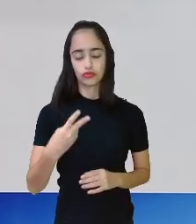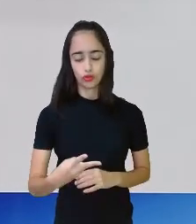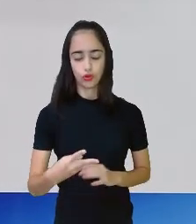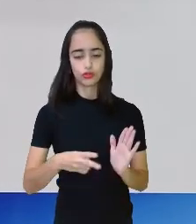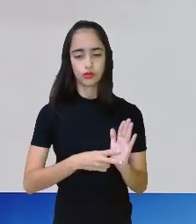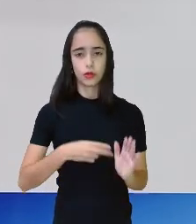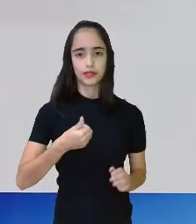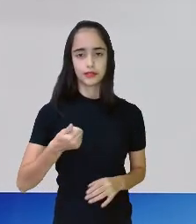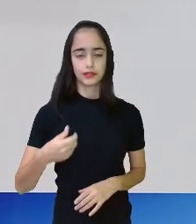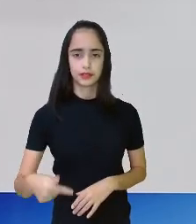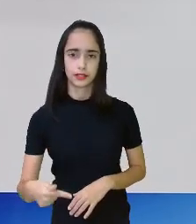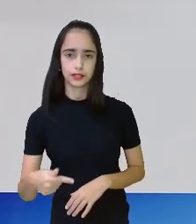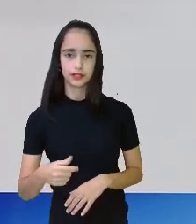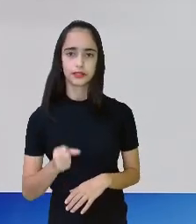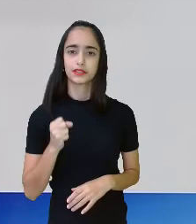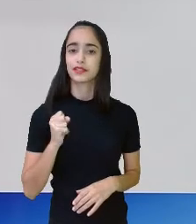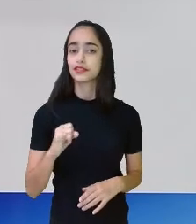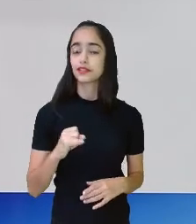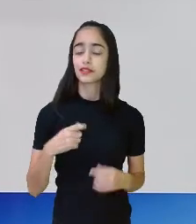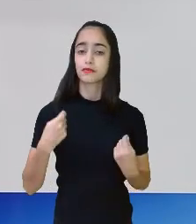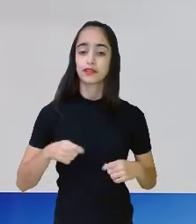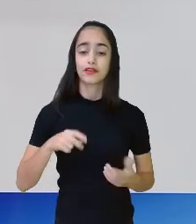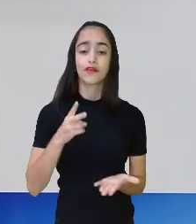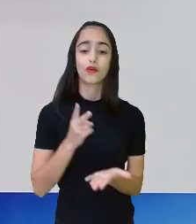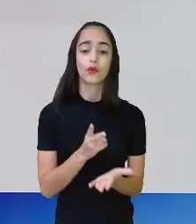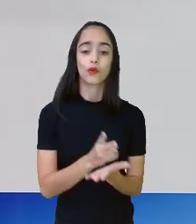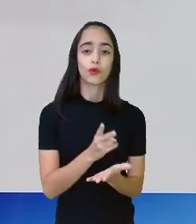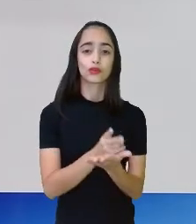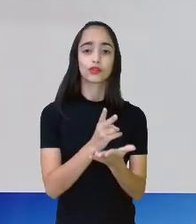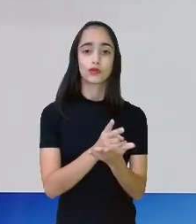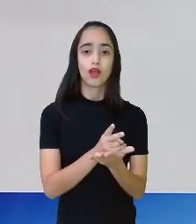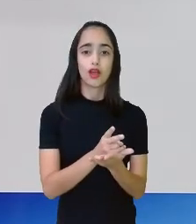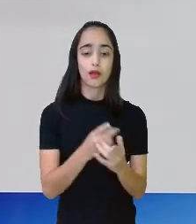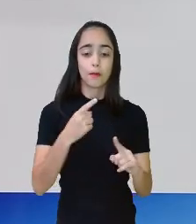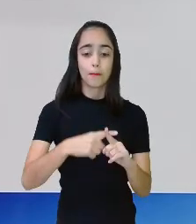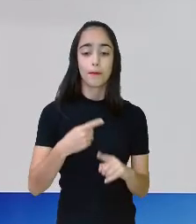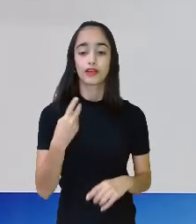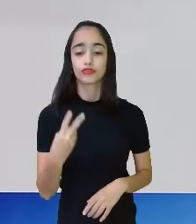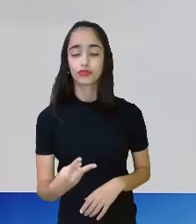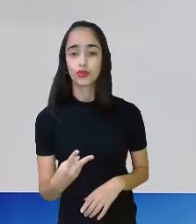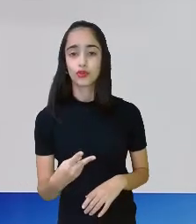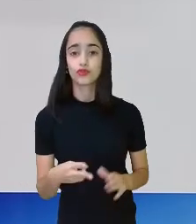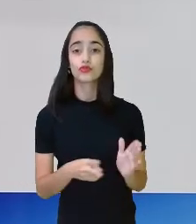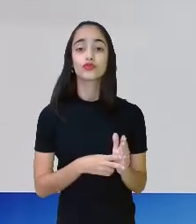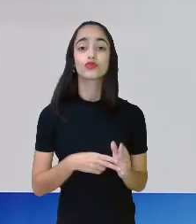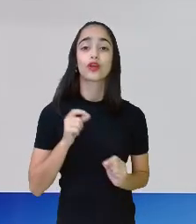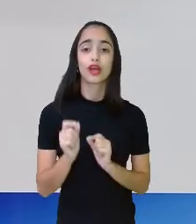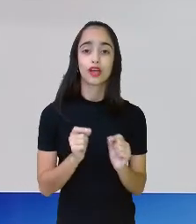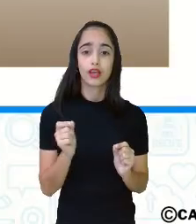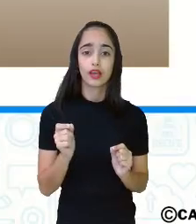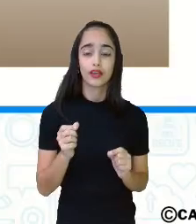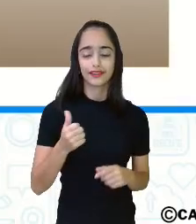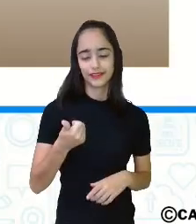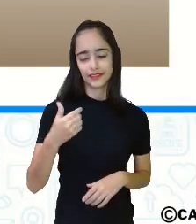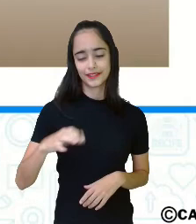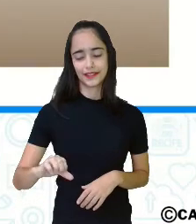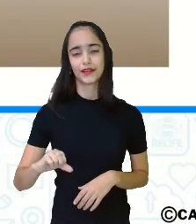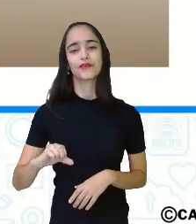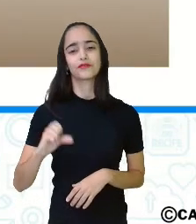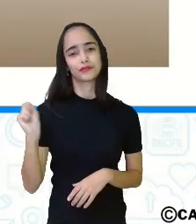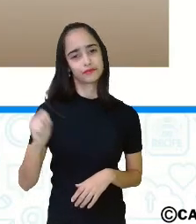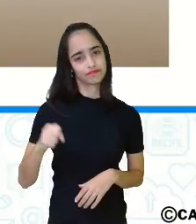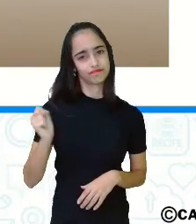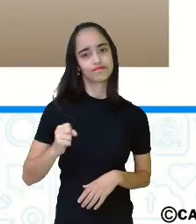iria colocar ali mais 2, que seria quem? Isso aí, muito bem. O 19, que seria o próximo elemento. Então, a